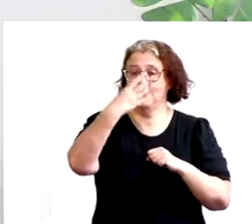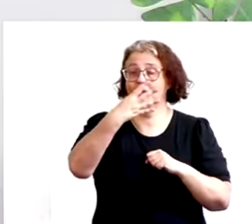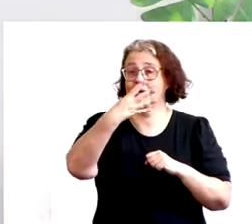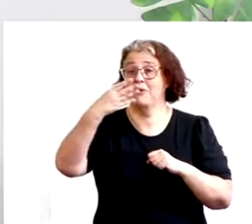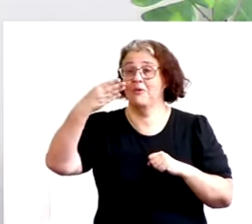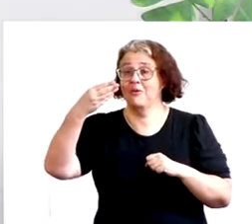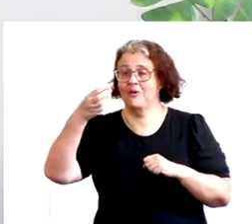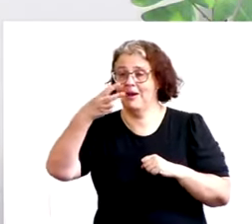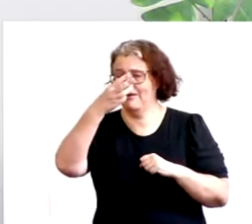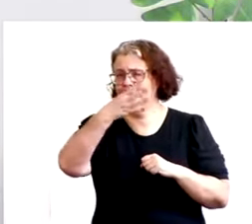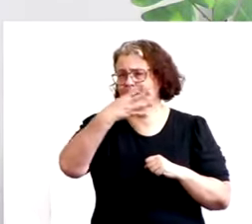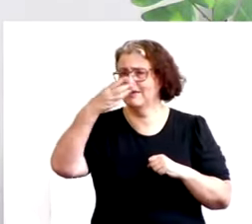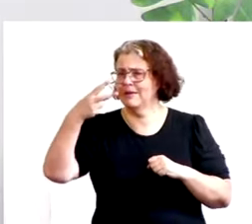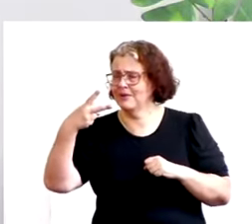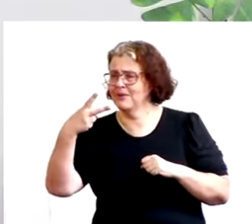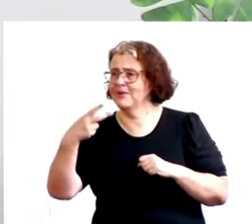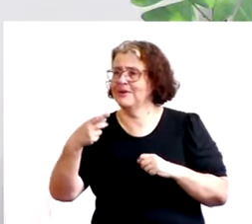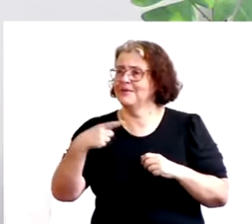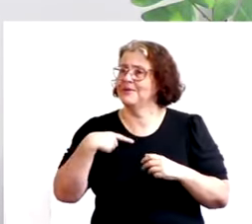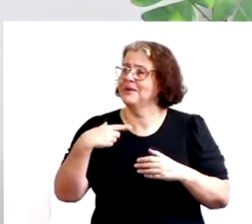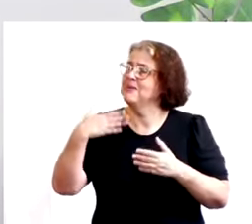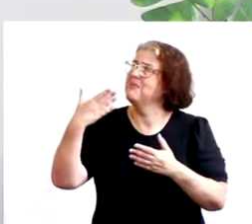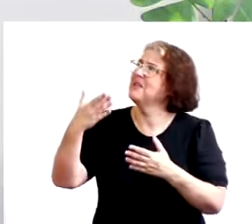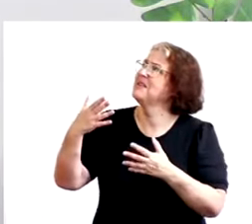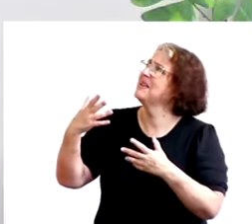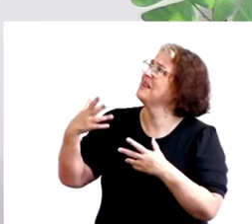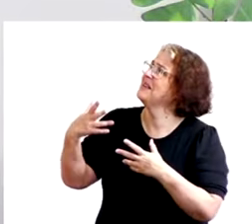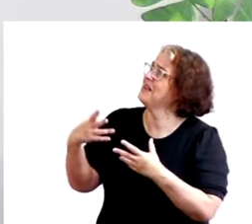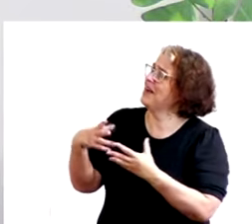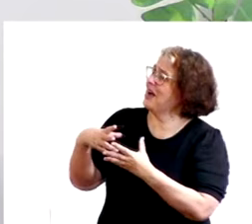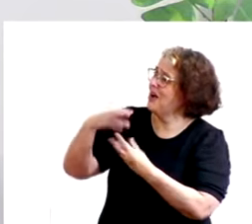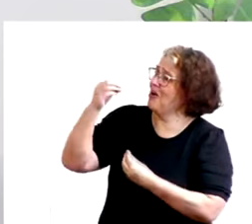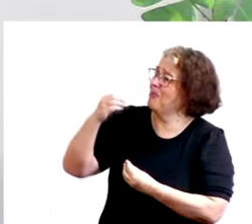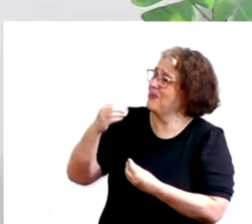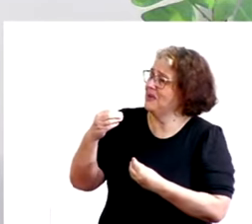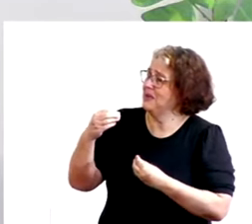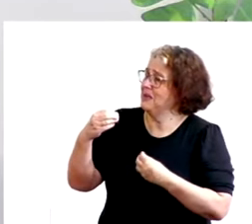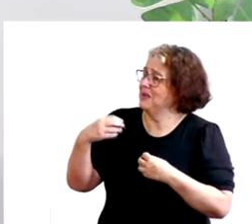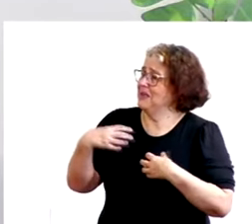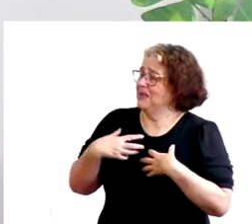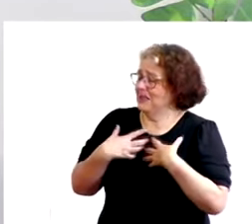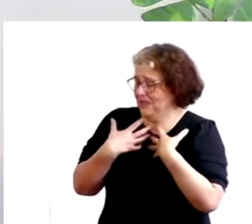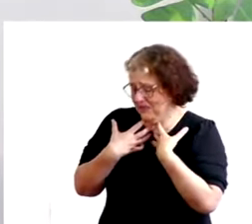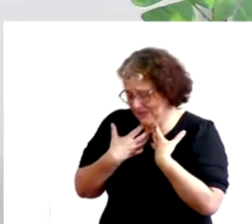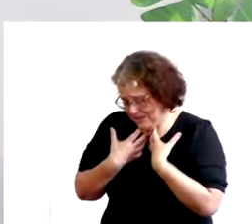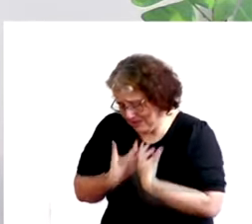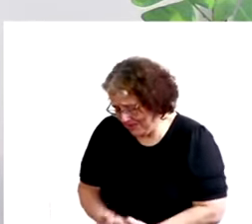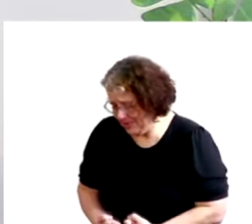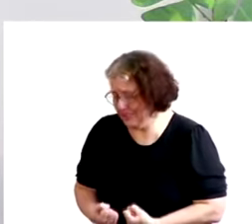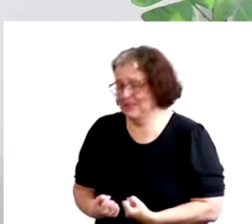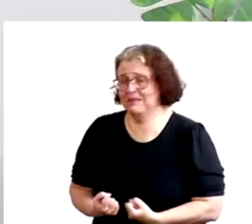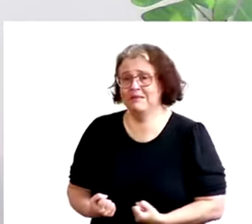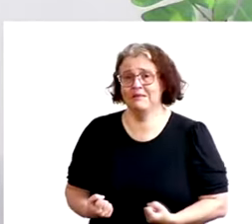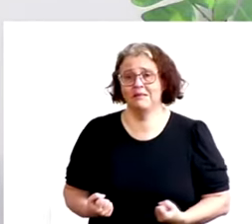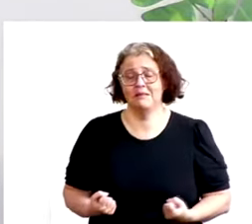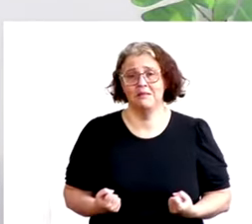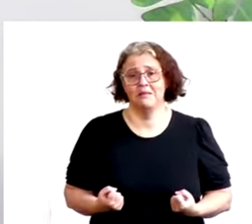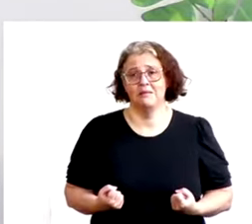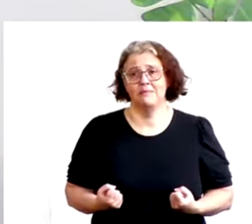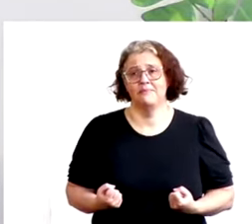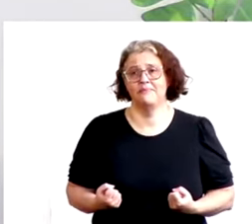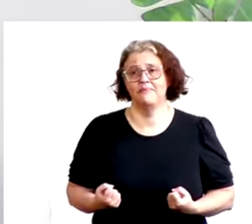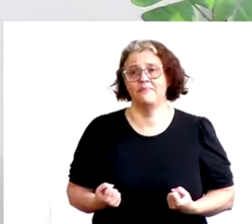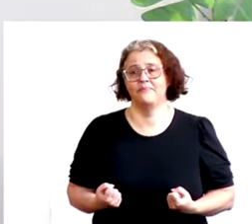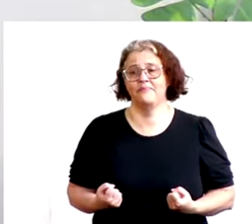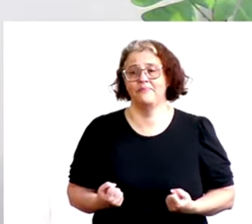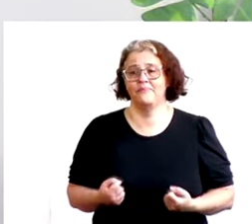estás Abatida a minha alma porque te perturbas dentro de mim queridos o salmo de